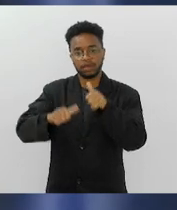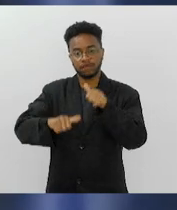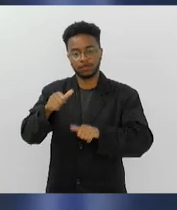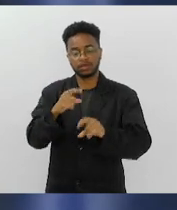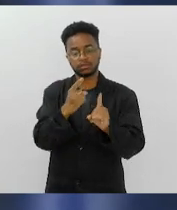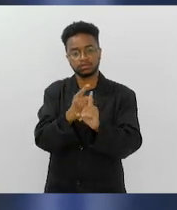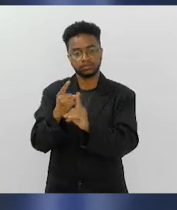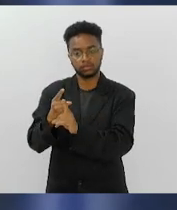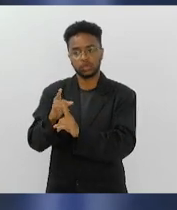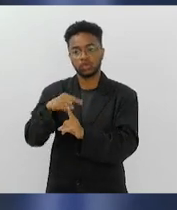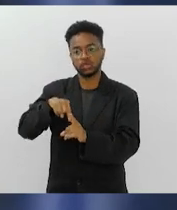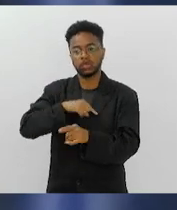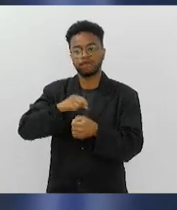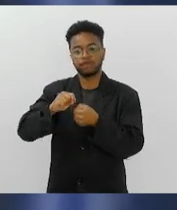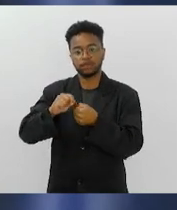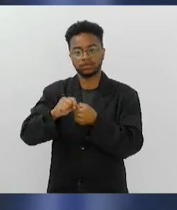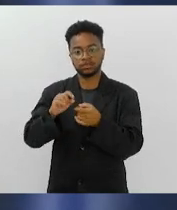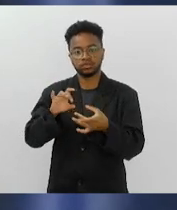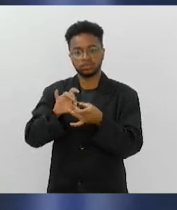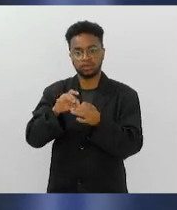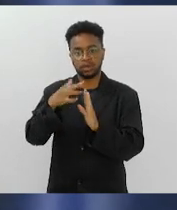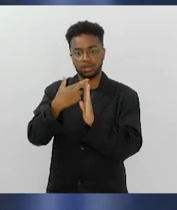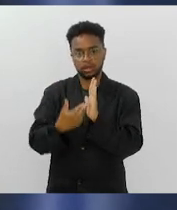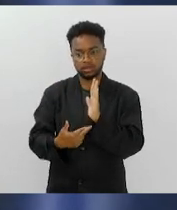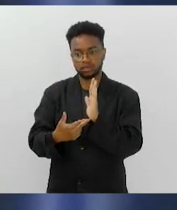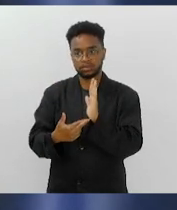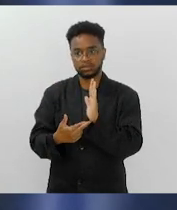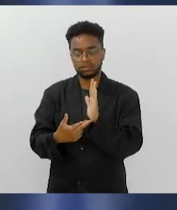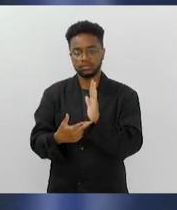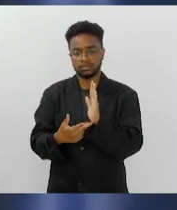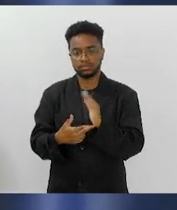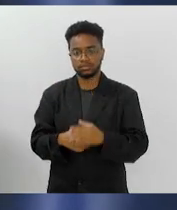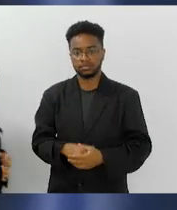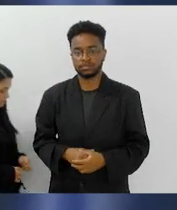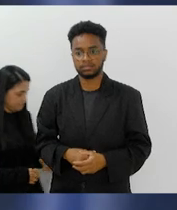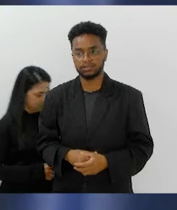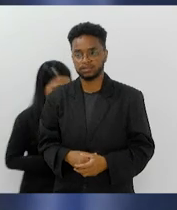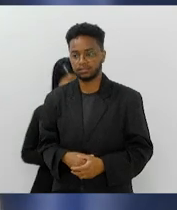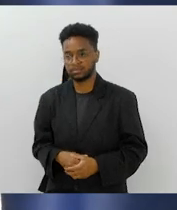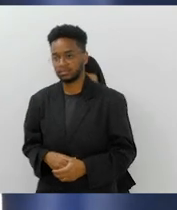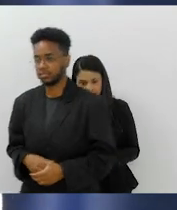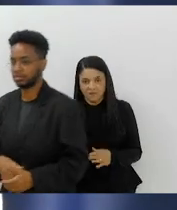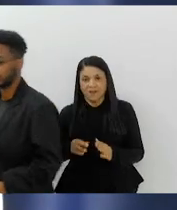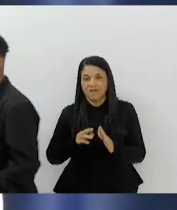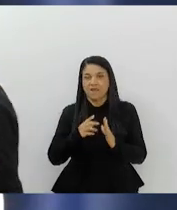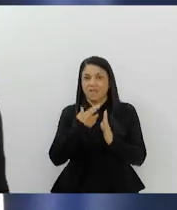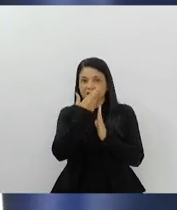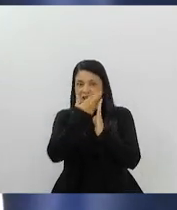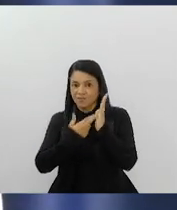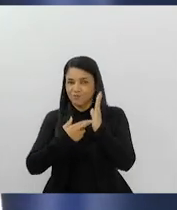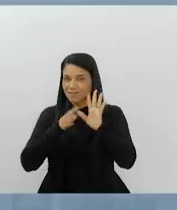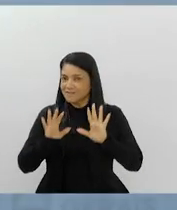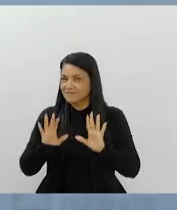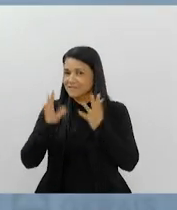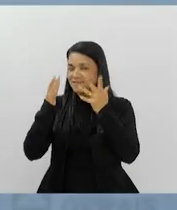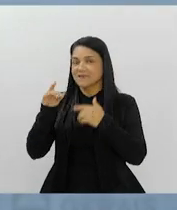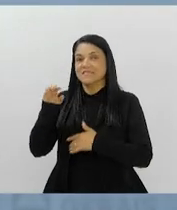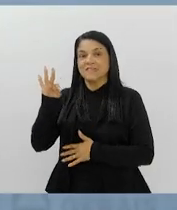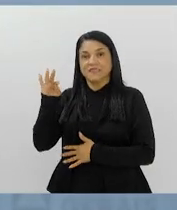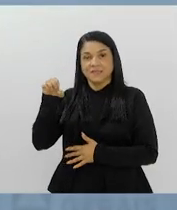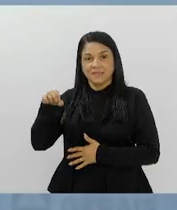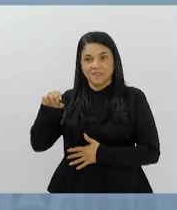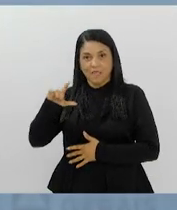nós fizemos, né, a partir do relatório da professora Thelma Vinha, tão celebrada e tão comentada aqui. Ela realmente é um marco,